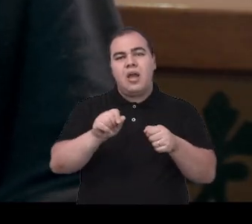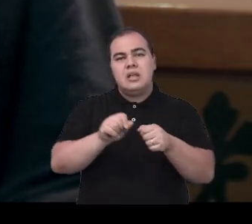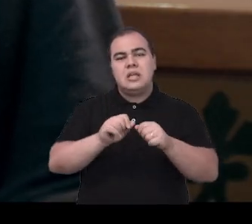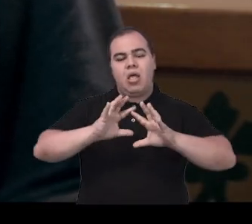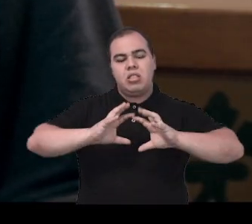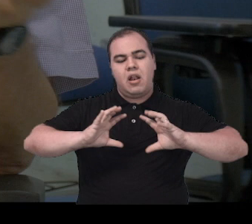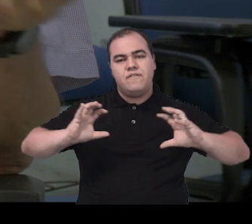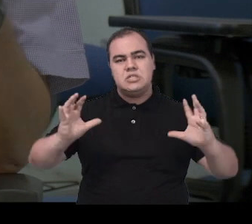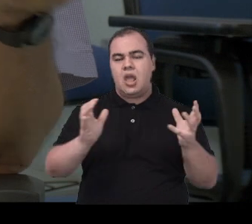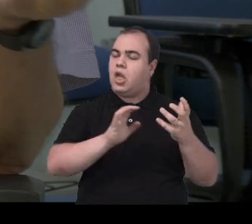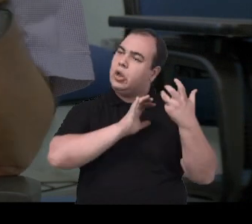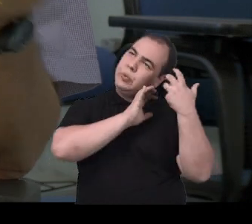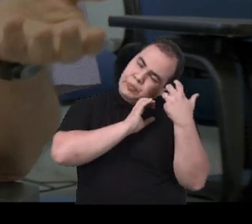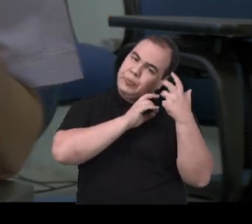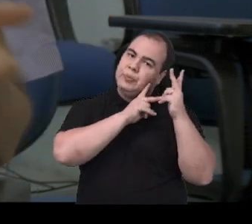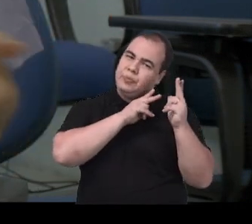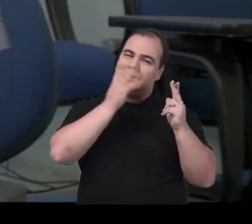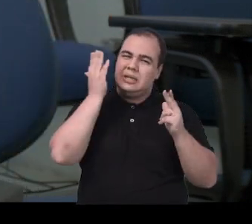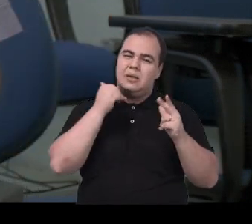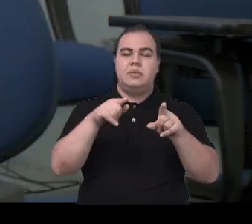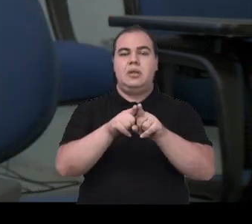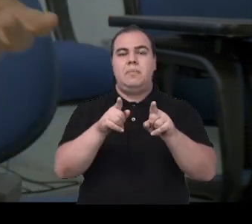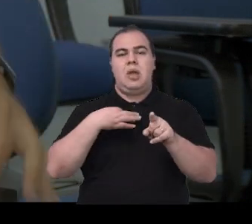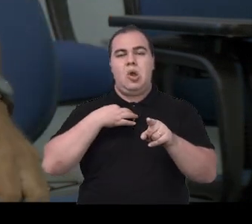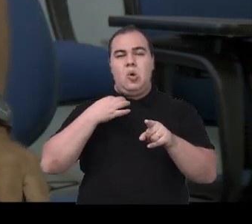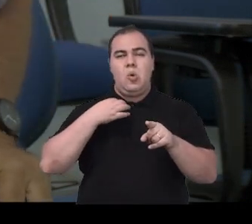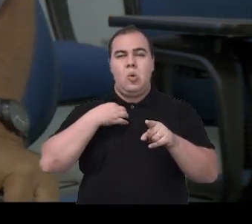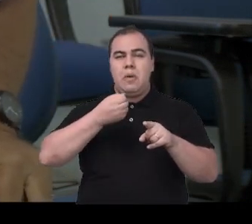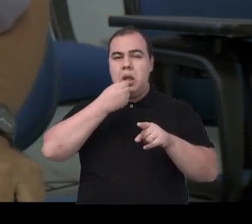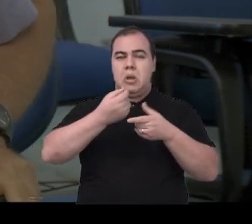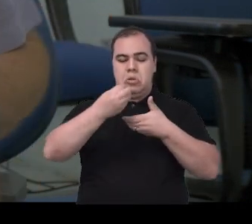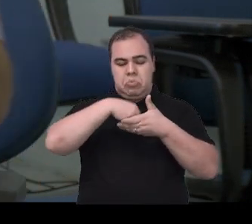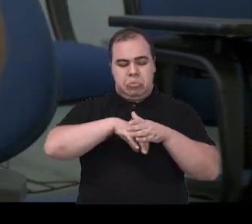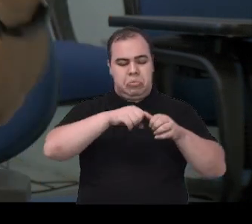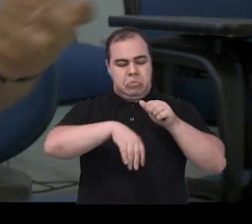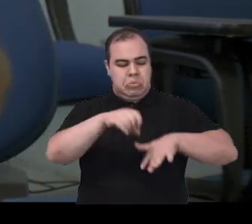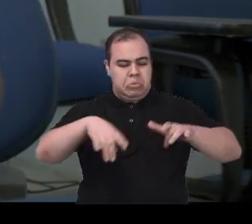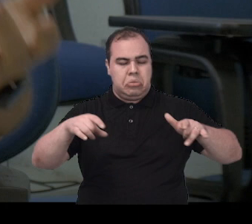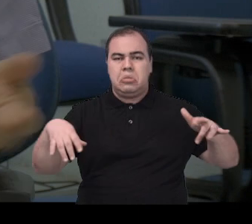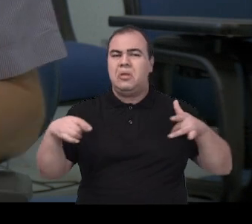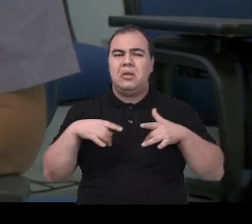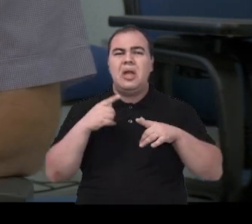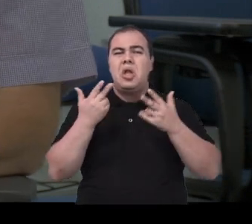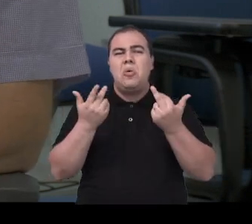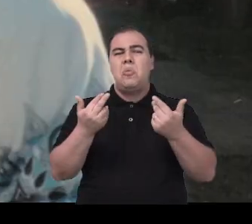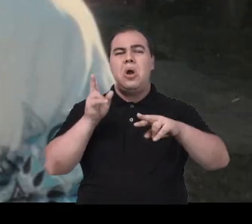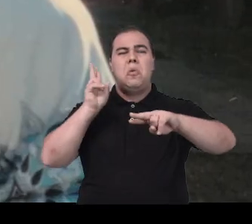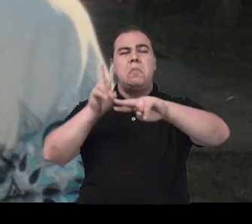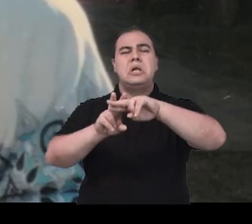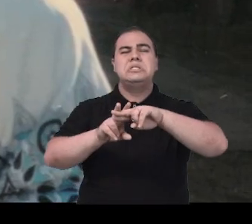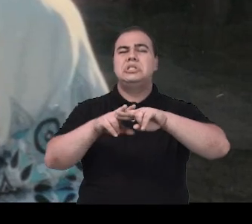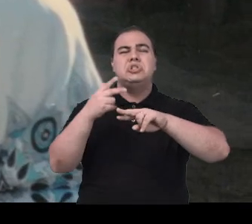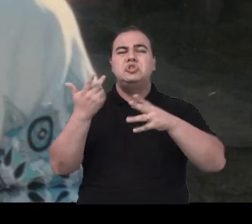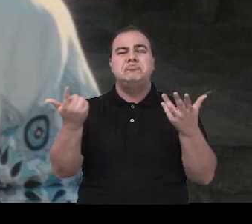fazer travesseiro. Você trancava os loucos e enchia de remédio, era semelhante a presídio, não saía mais nunca, não tinha alta. Presídio sem